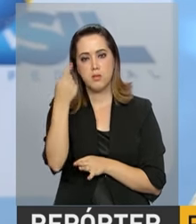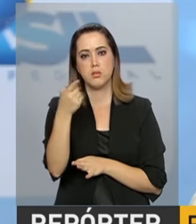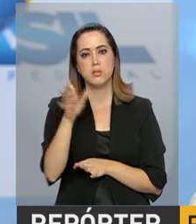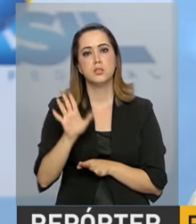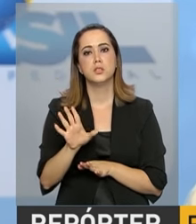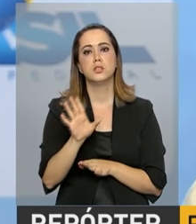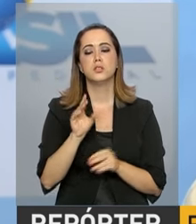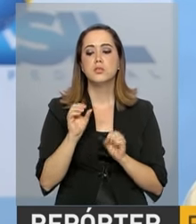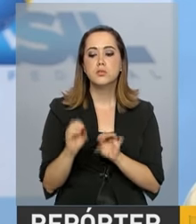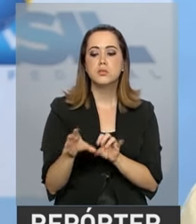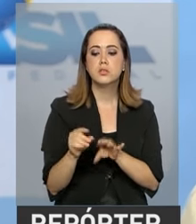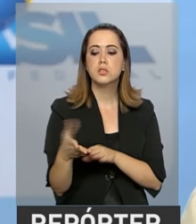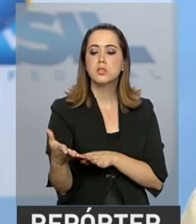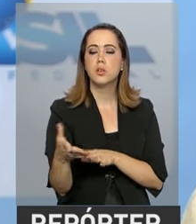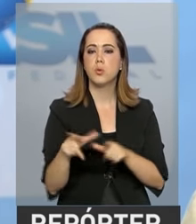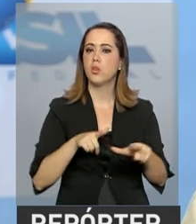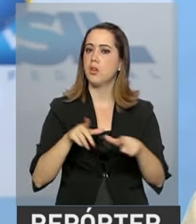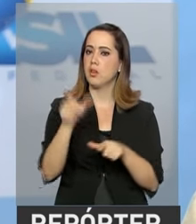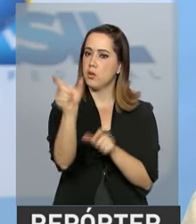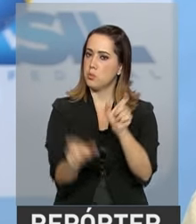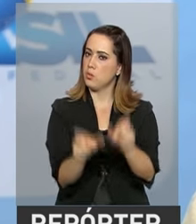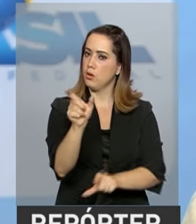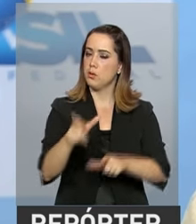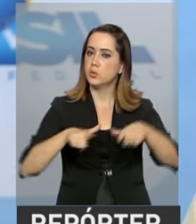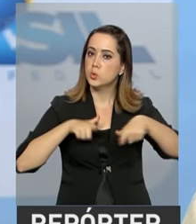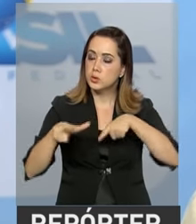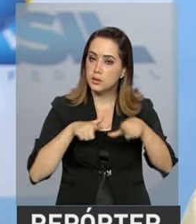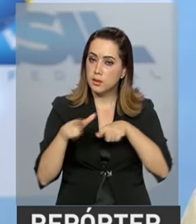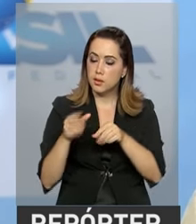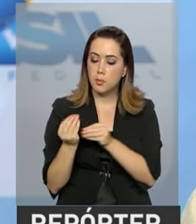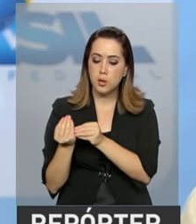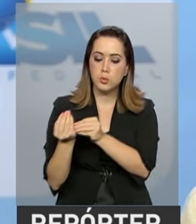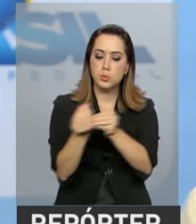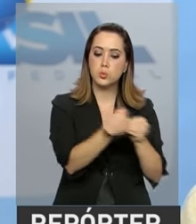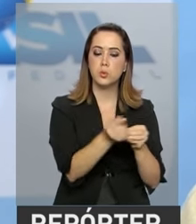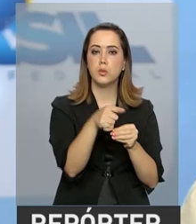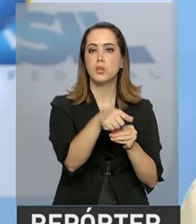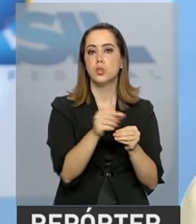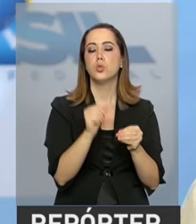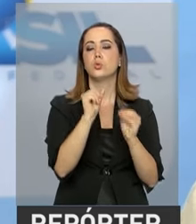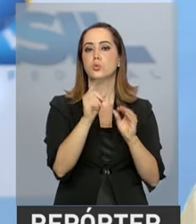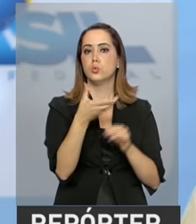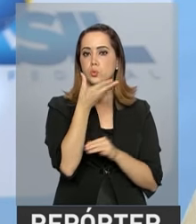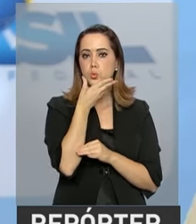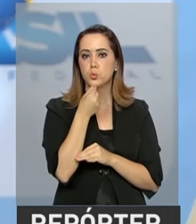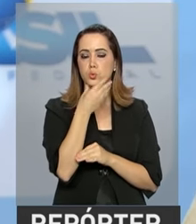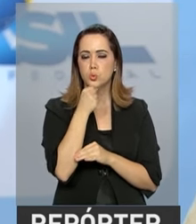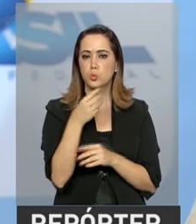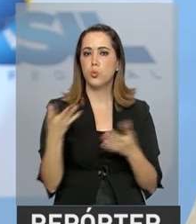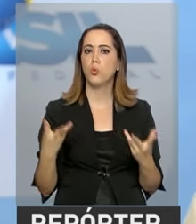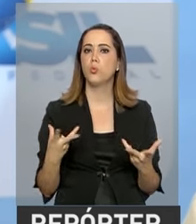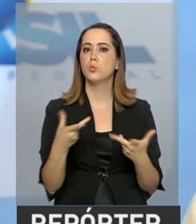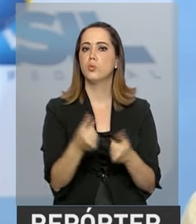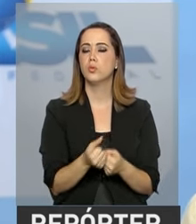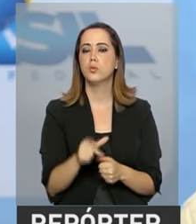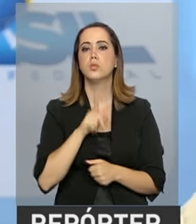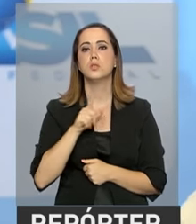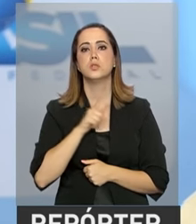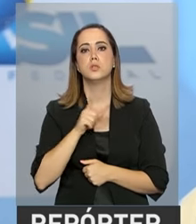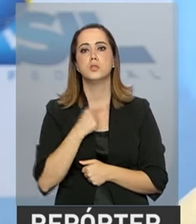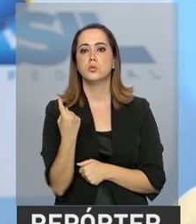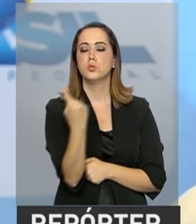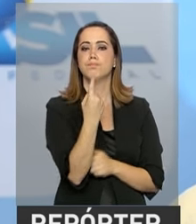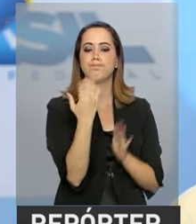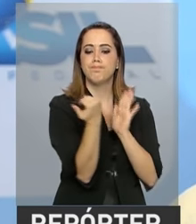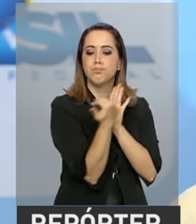lá na ponta para que eles possam trabalhar isso de forma efetiva e tendo, na verdade, uma